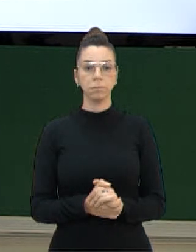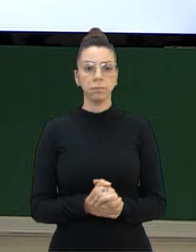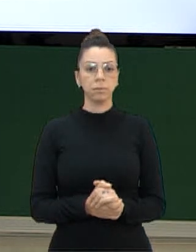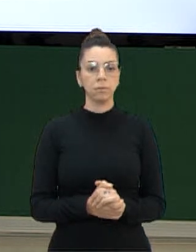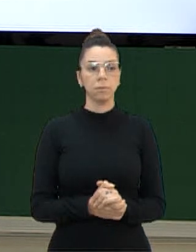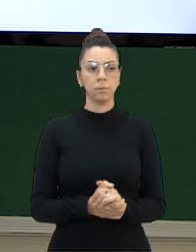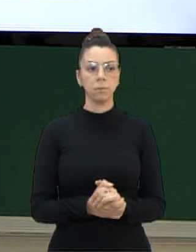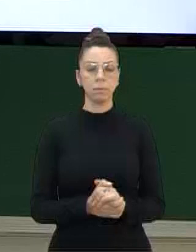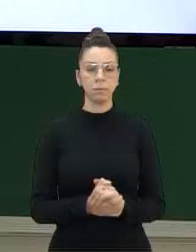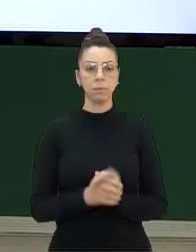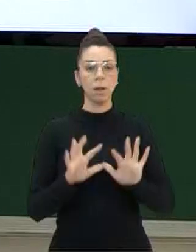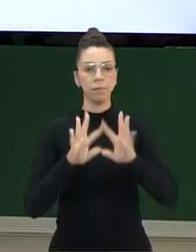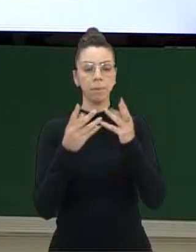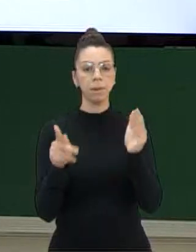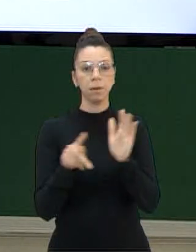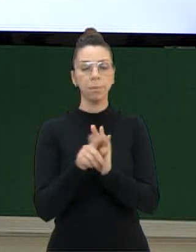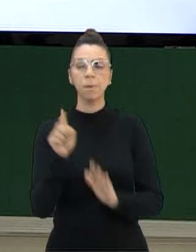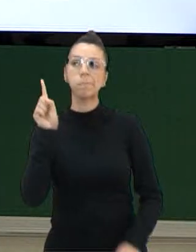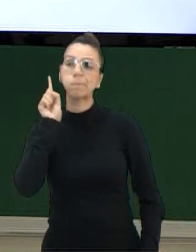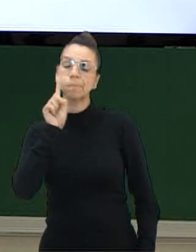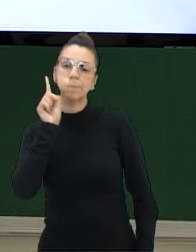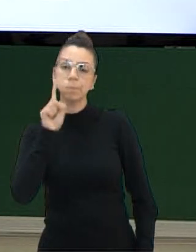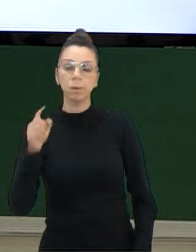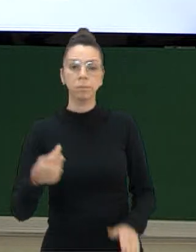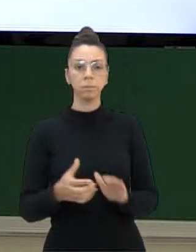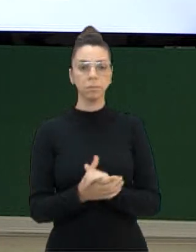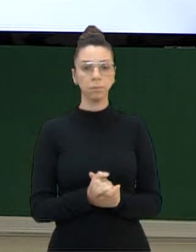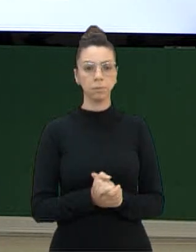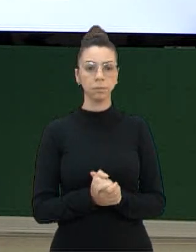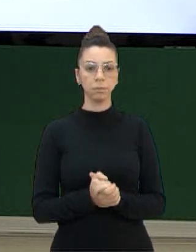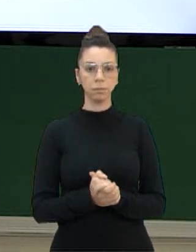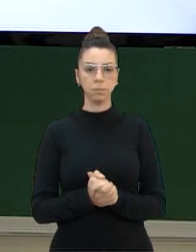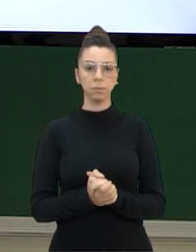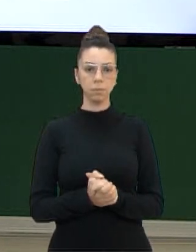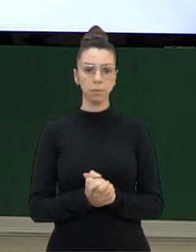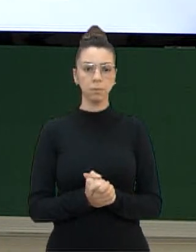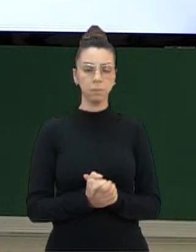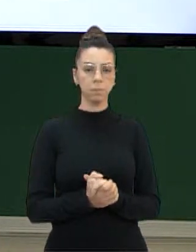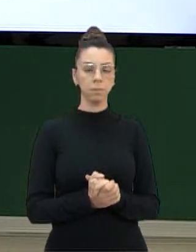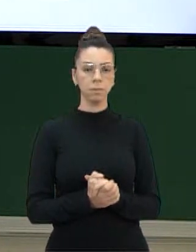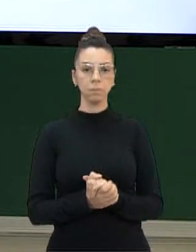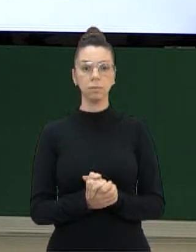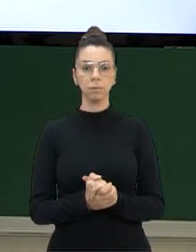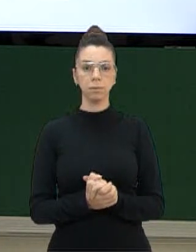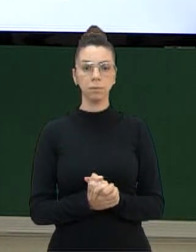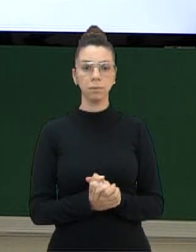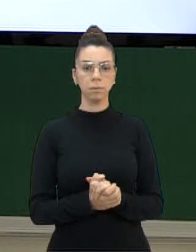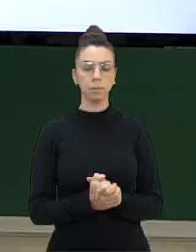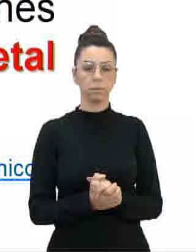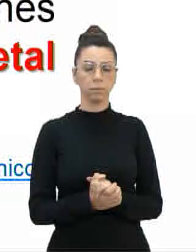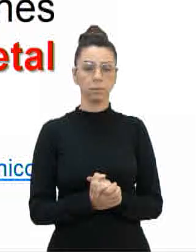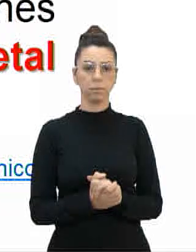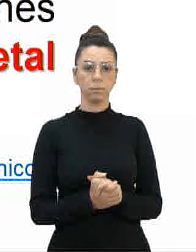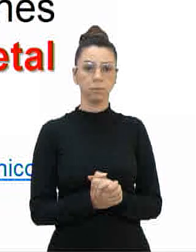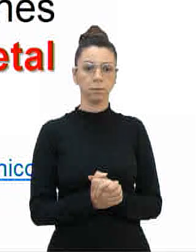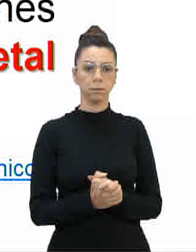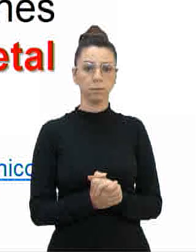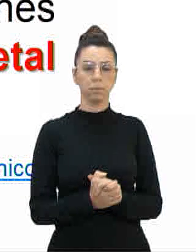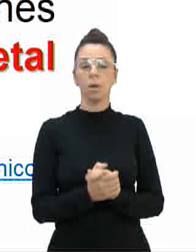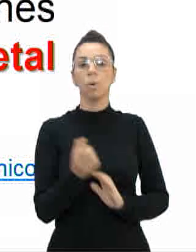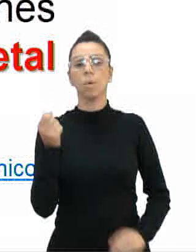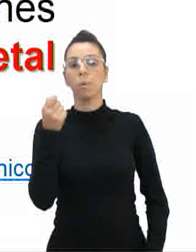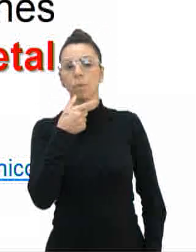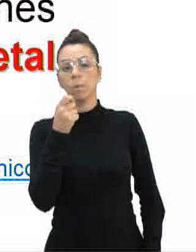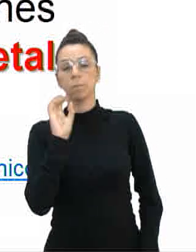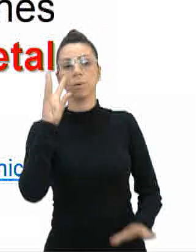¿sí? De los años 50 e 60. Por esto, buena parte del humor, o humor dentro dessa série,